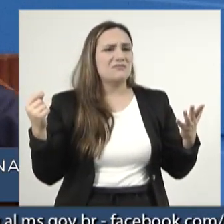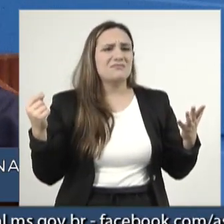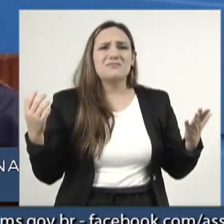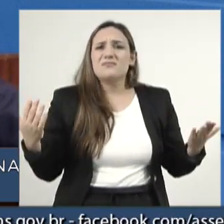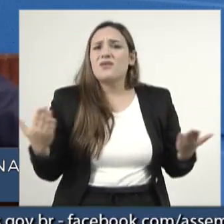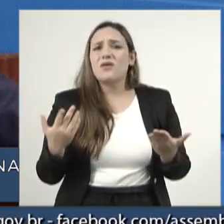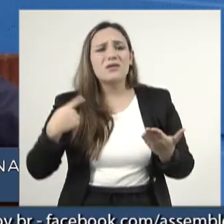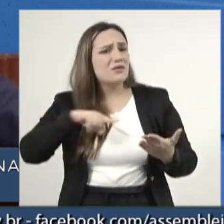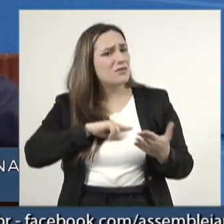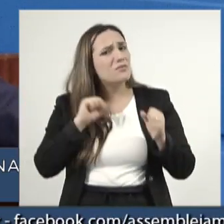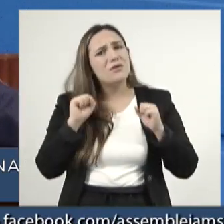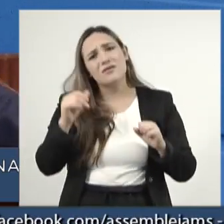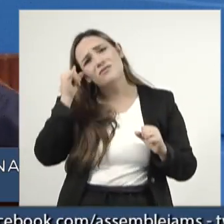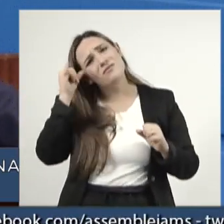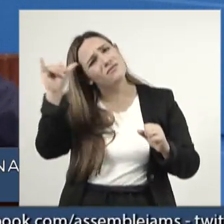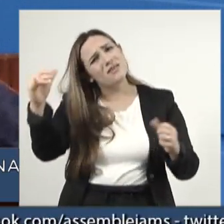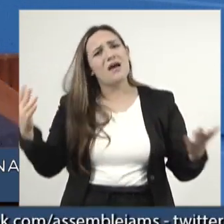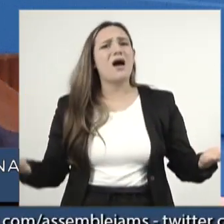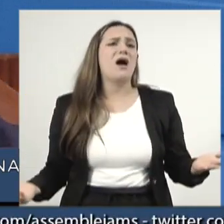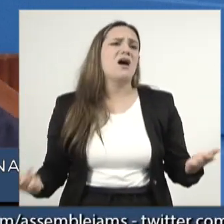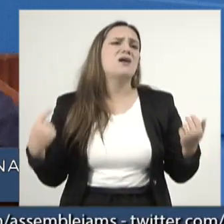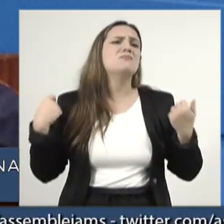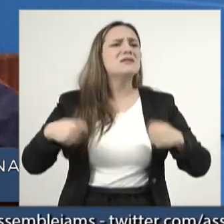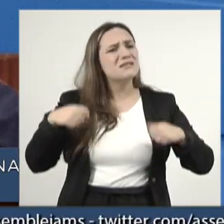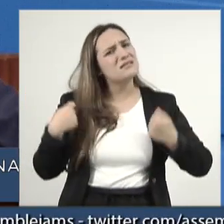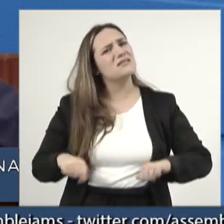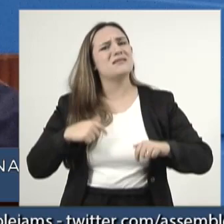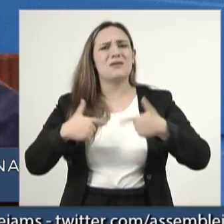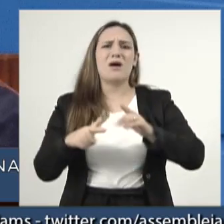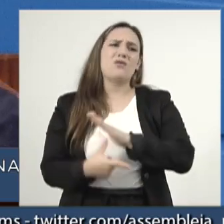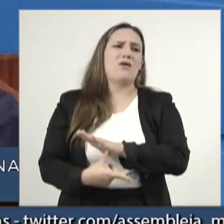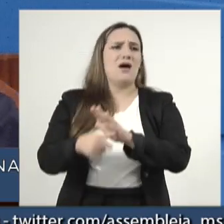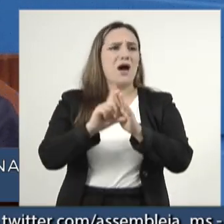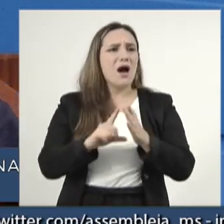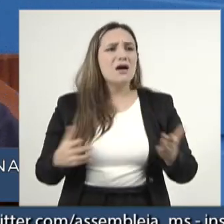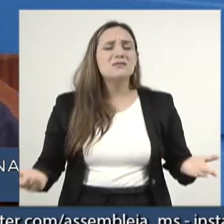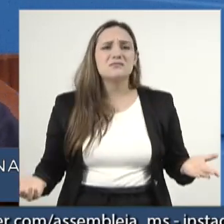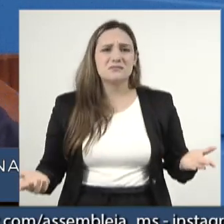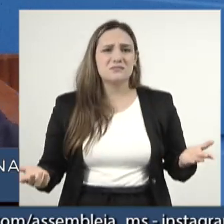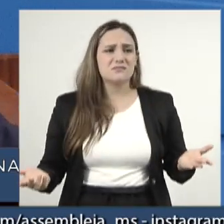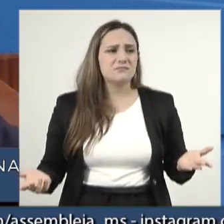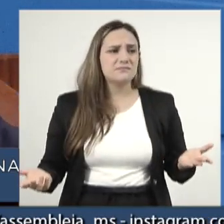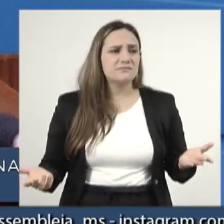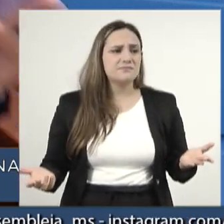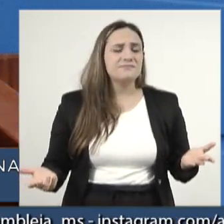nós podemos fazer um trabalho preventivo, né? Se